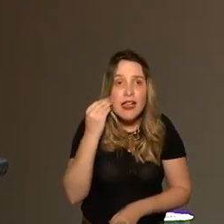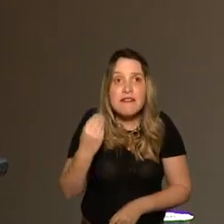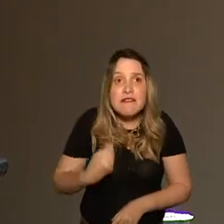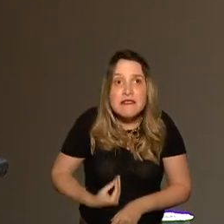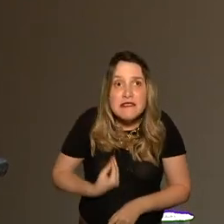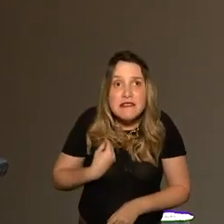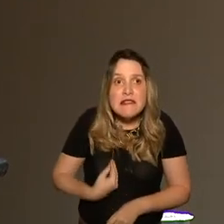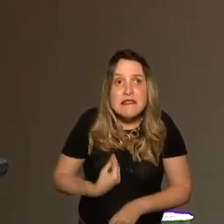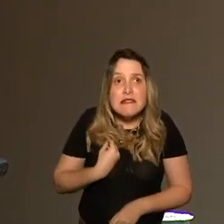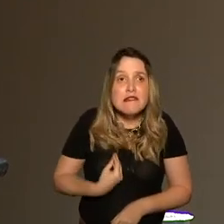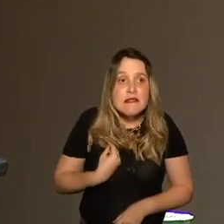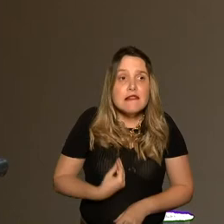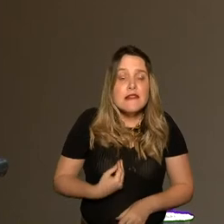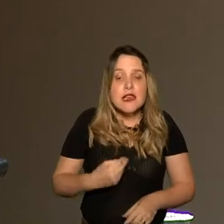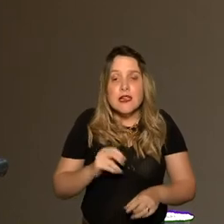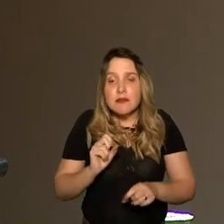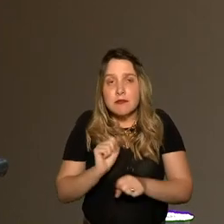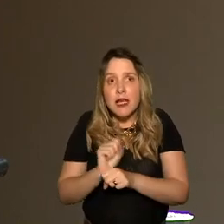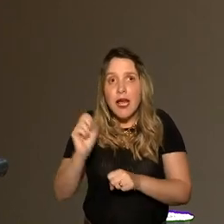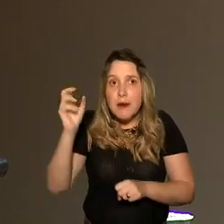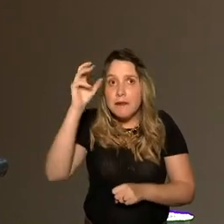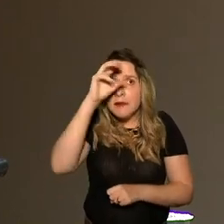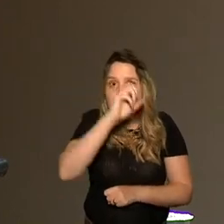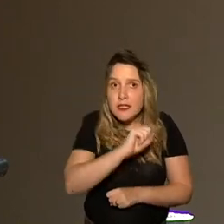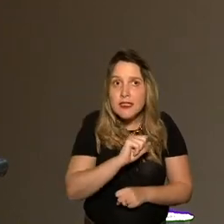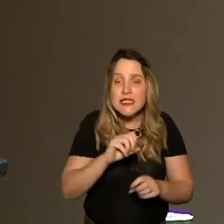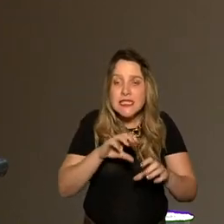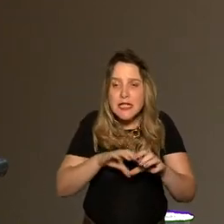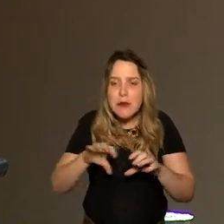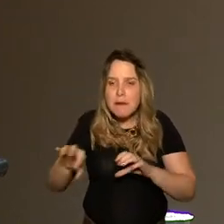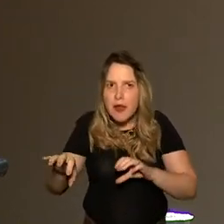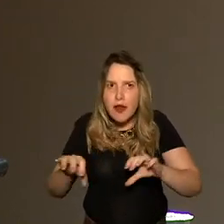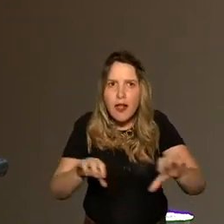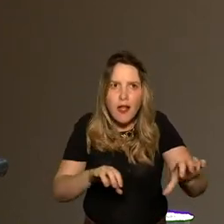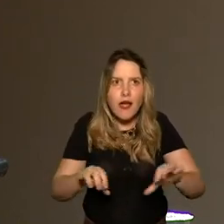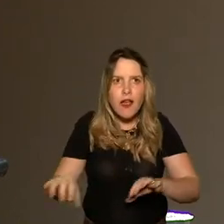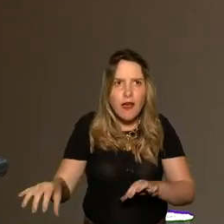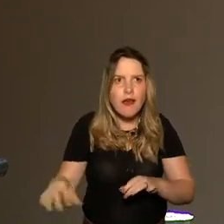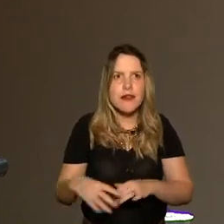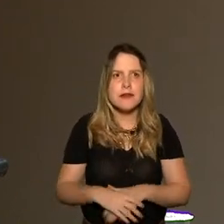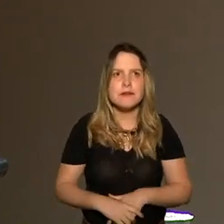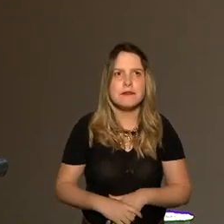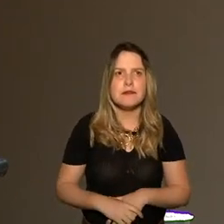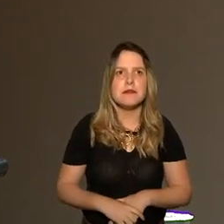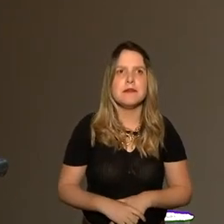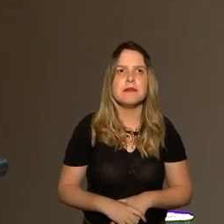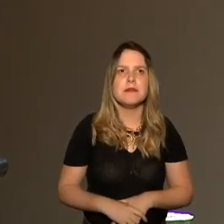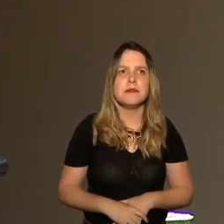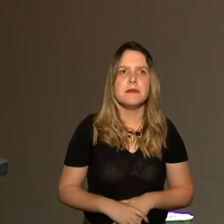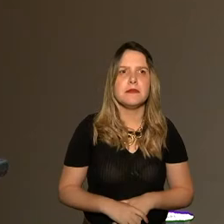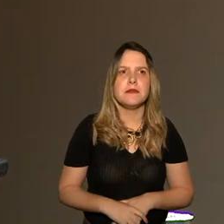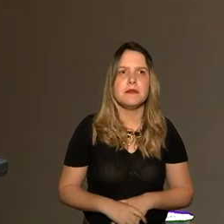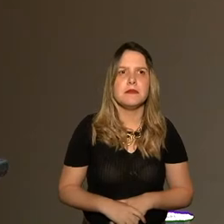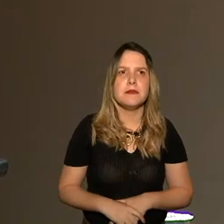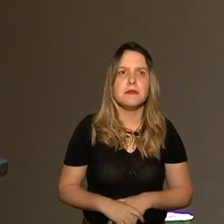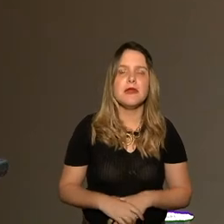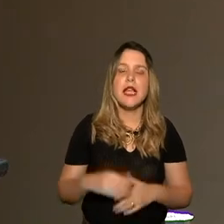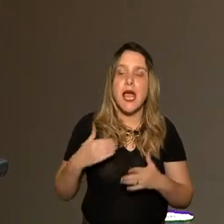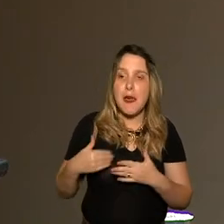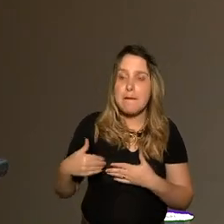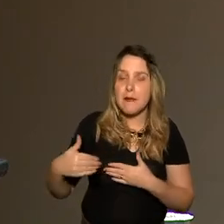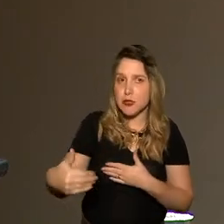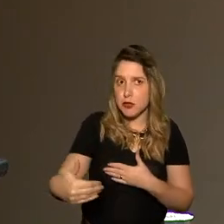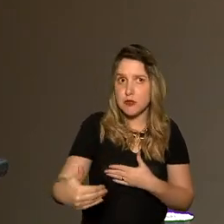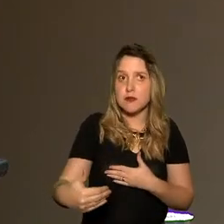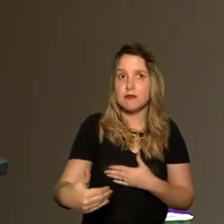né você não tá é separado dela e a partir